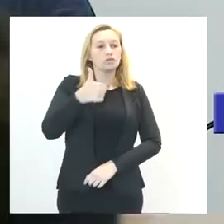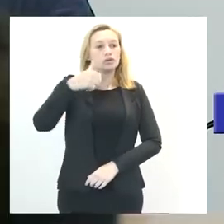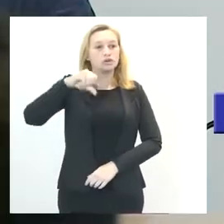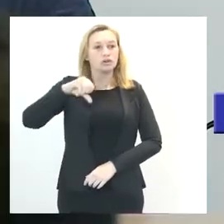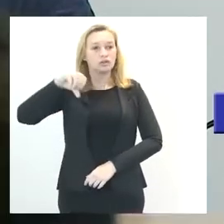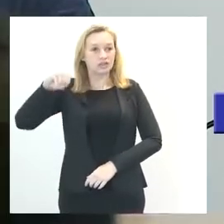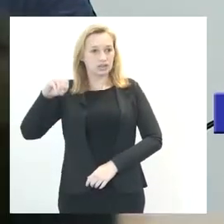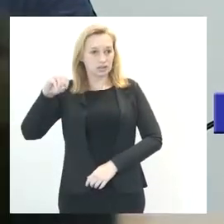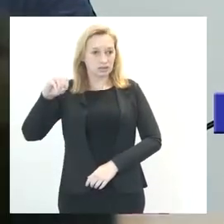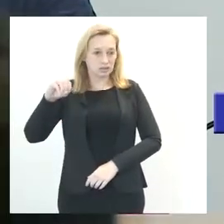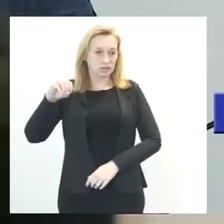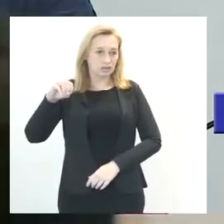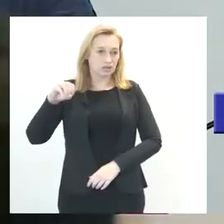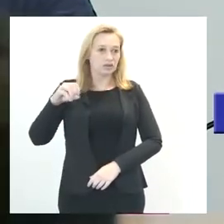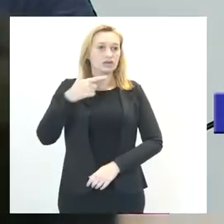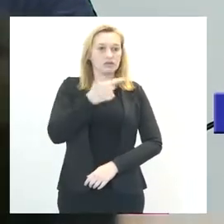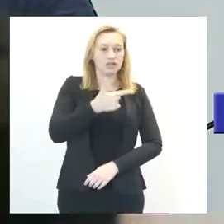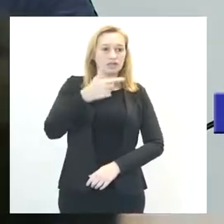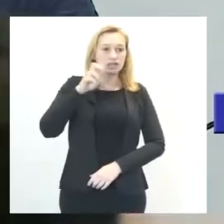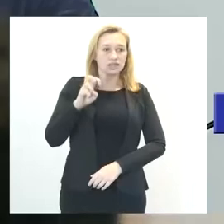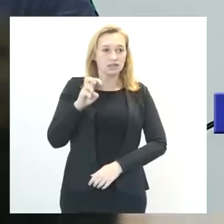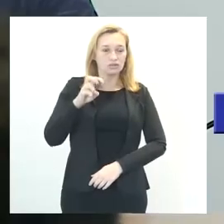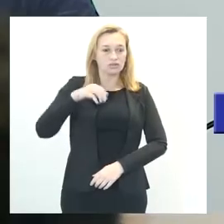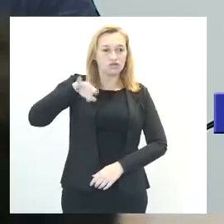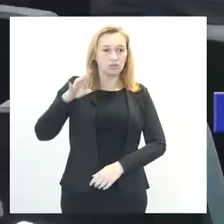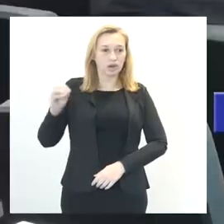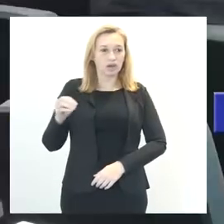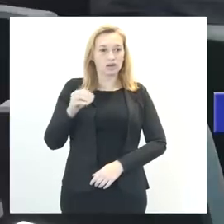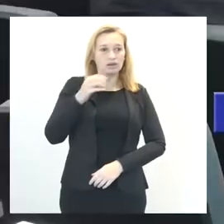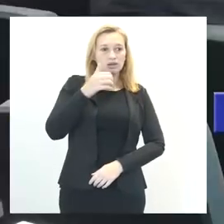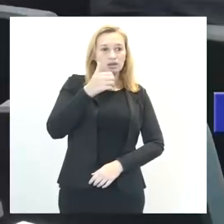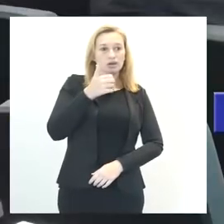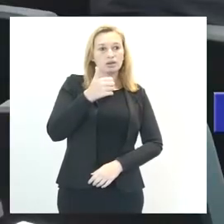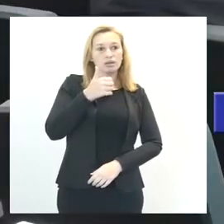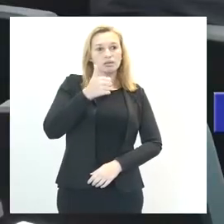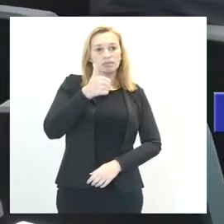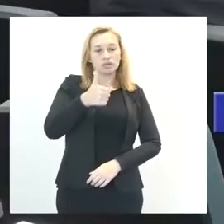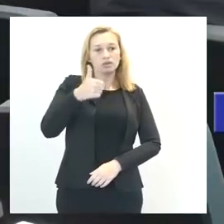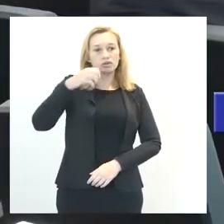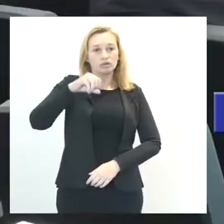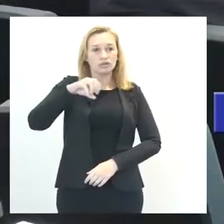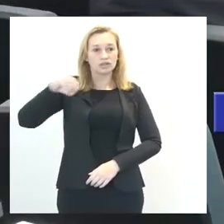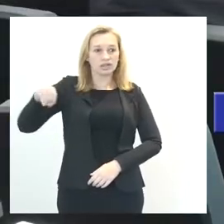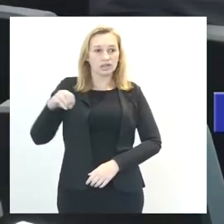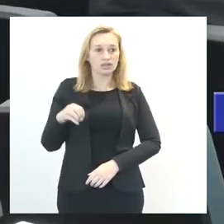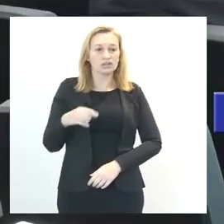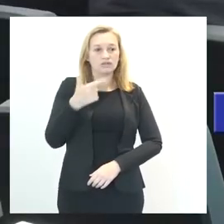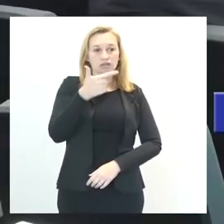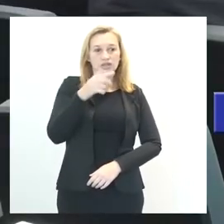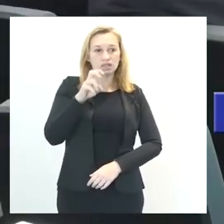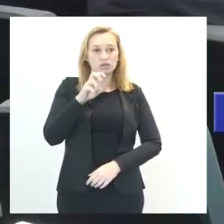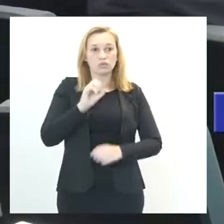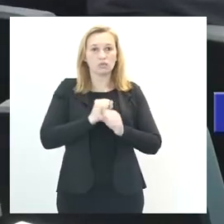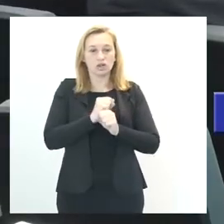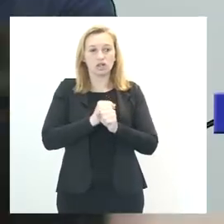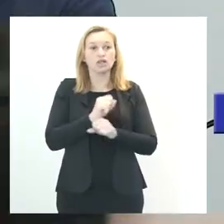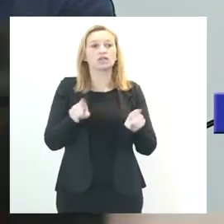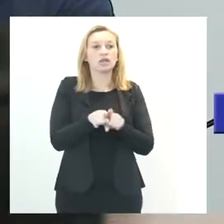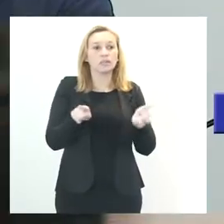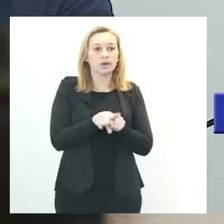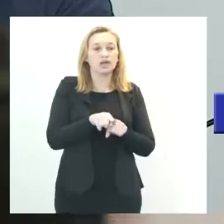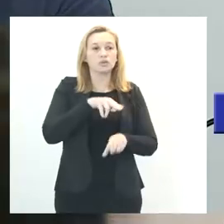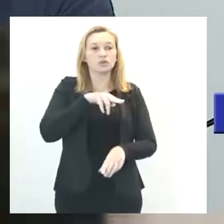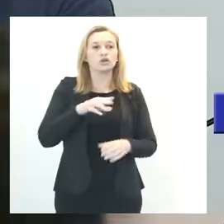1925d mais de 1.900 fizemos 121 anos e ele tá o Brasil não é e botão